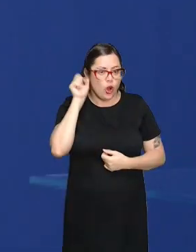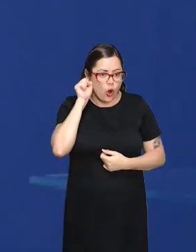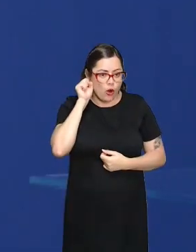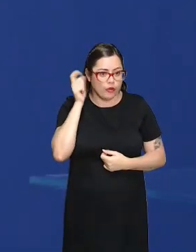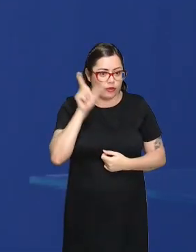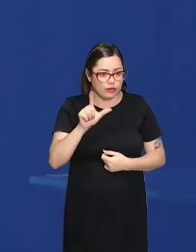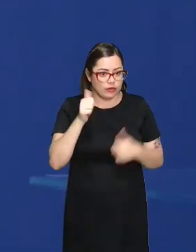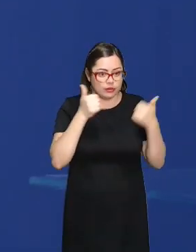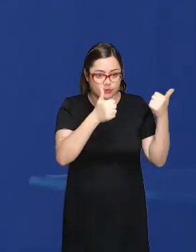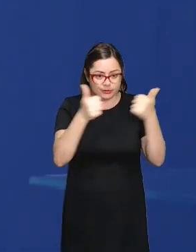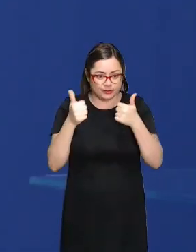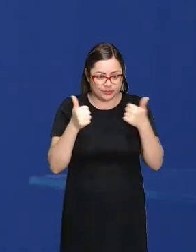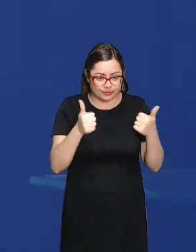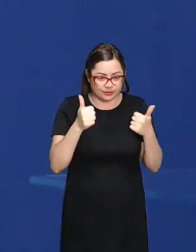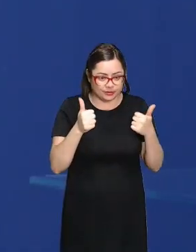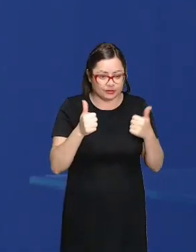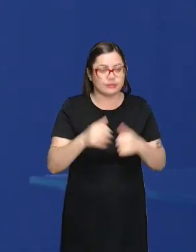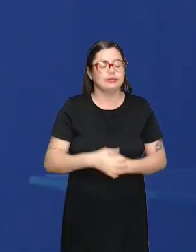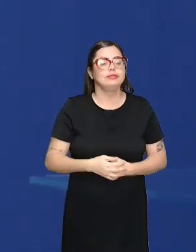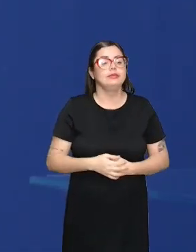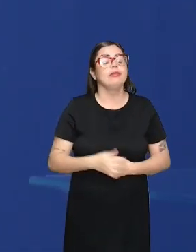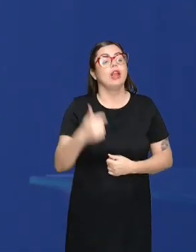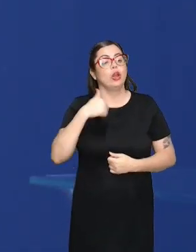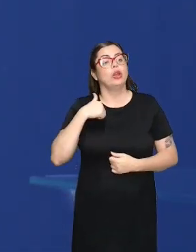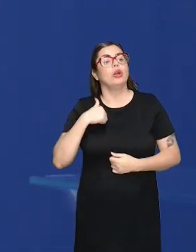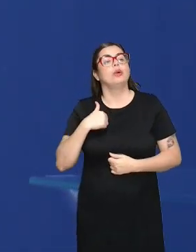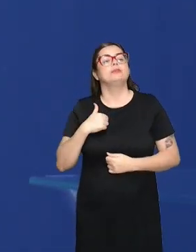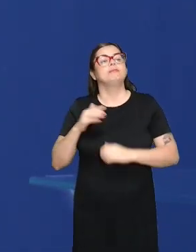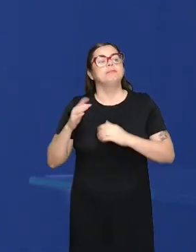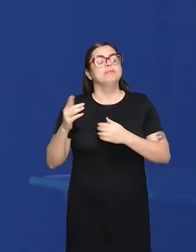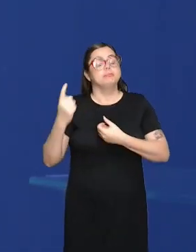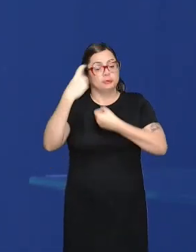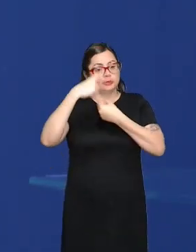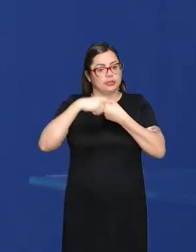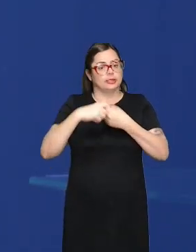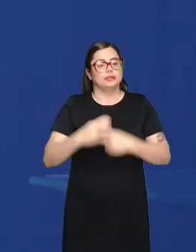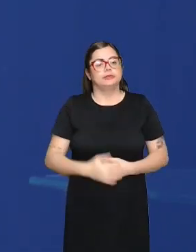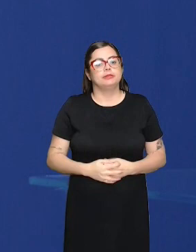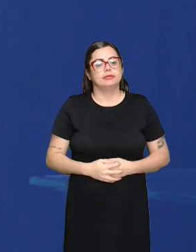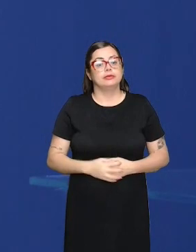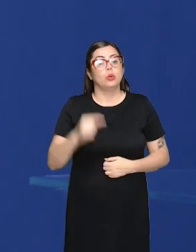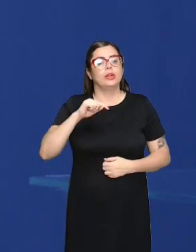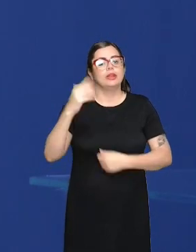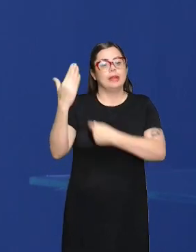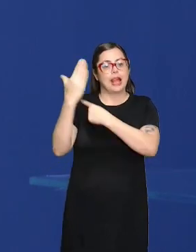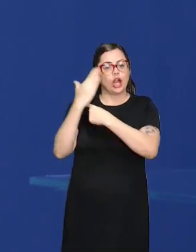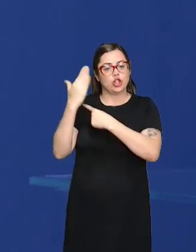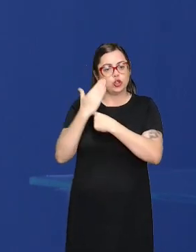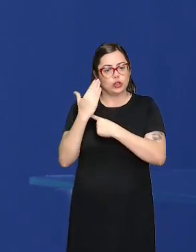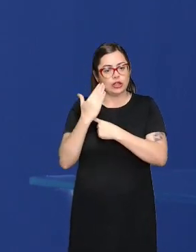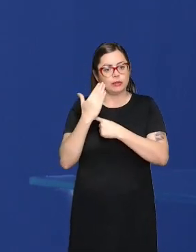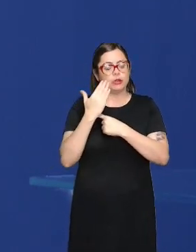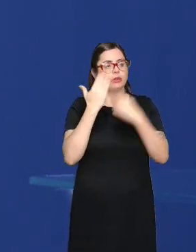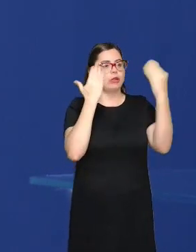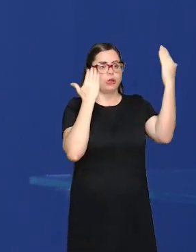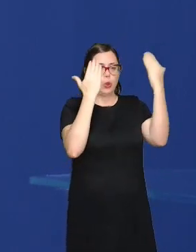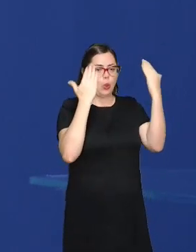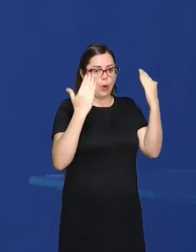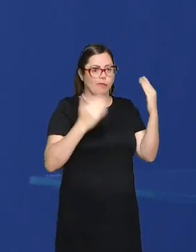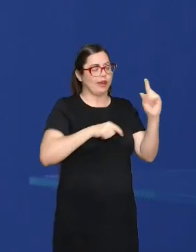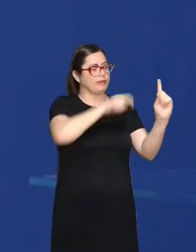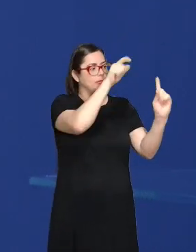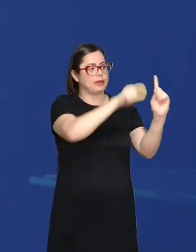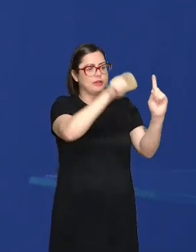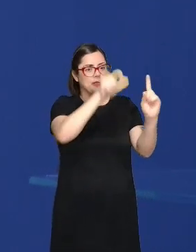está todo mundo ouvindo, né? Uma coisa que me ajuda muito em relação à comparação é quando eu paro de olhar para o outro e olho para dentro e eu